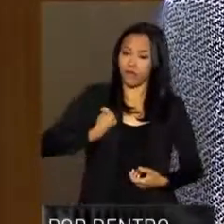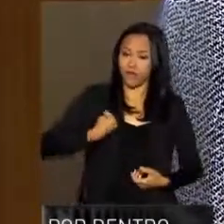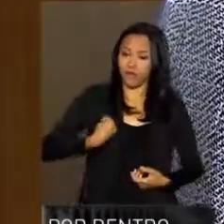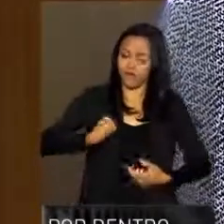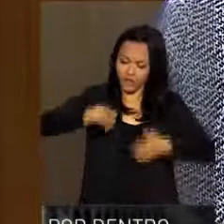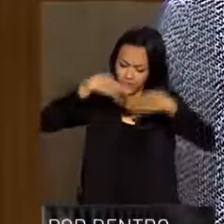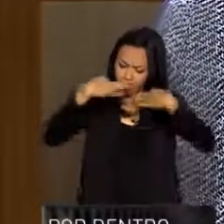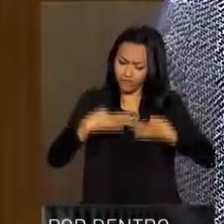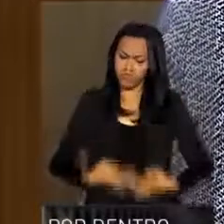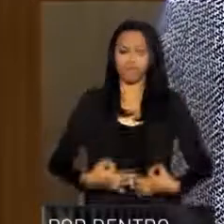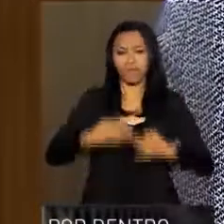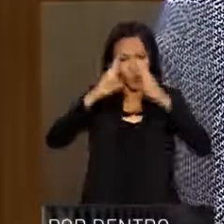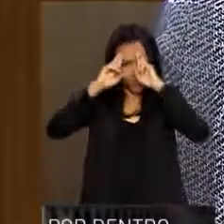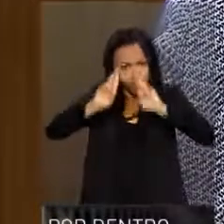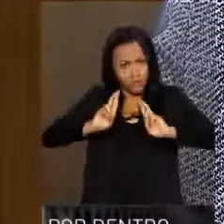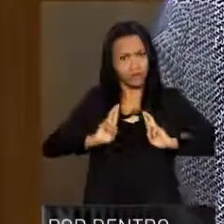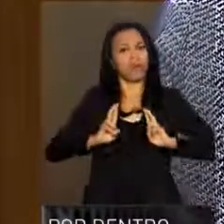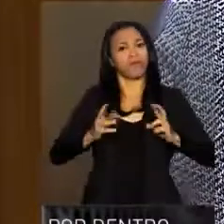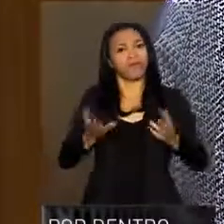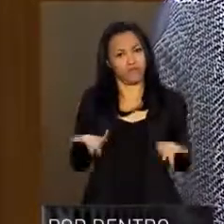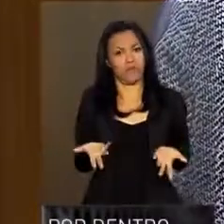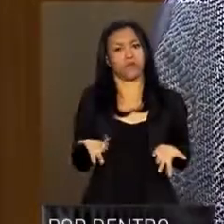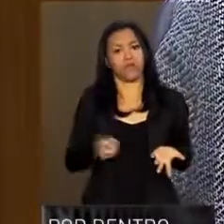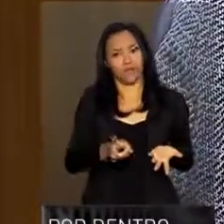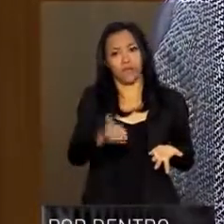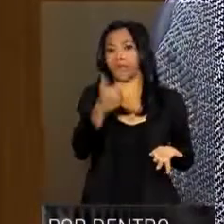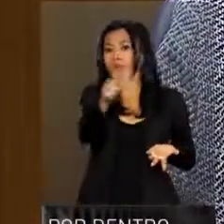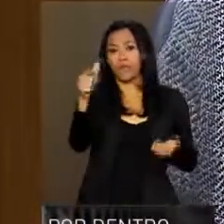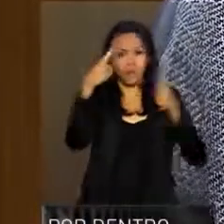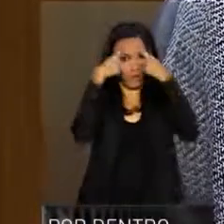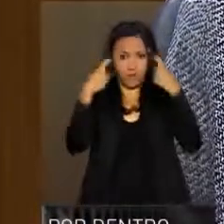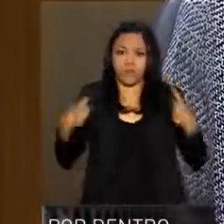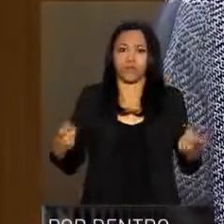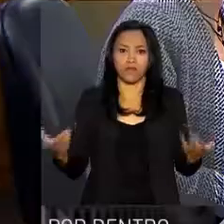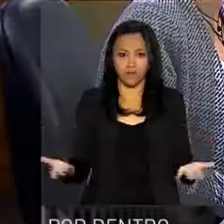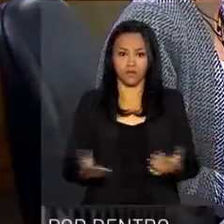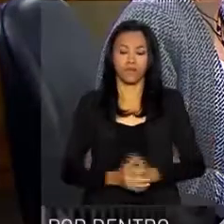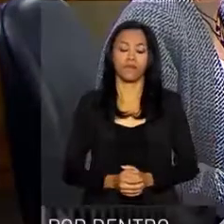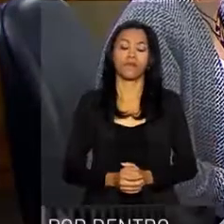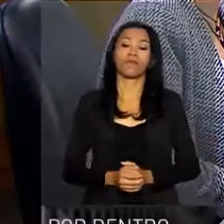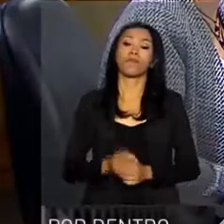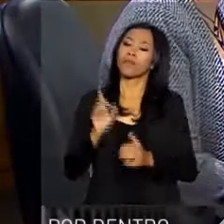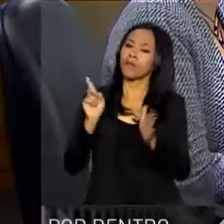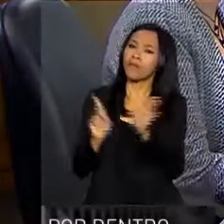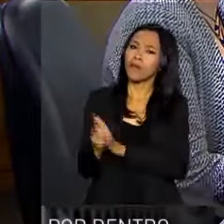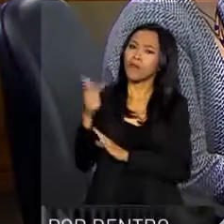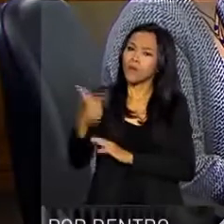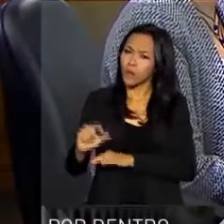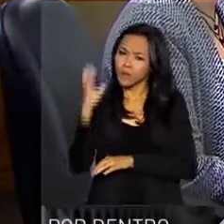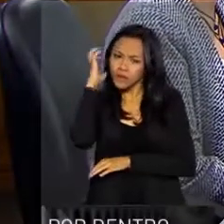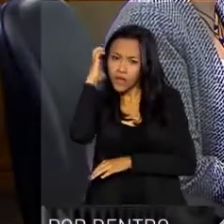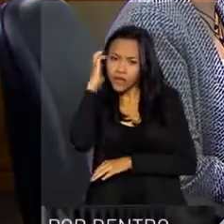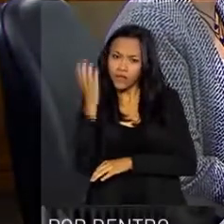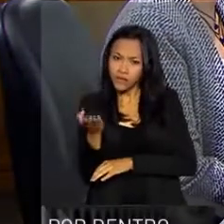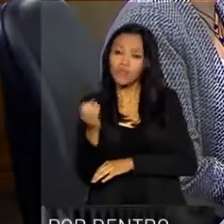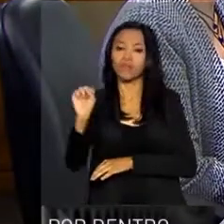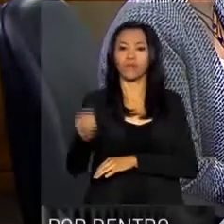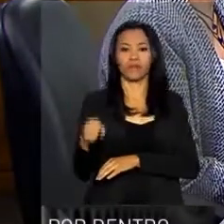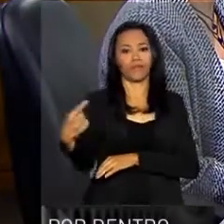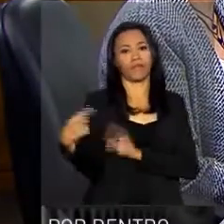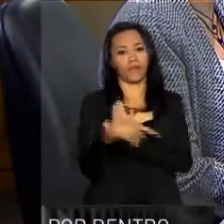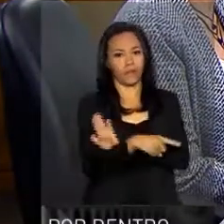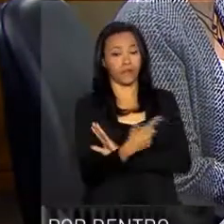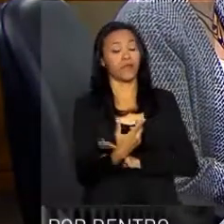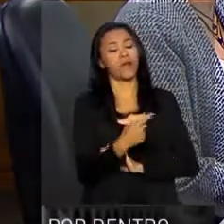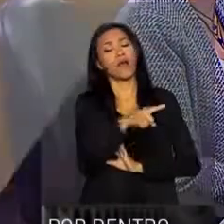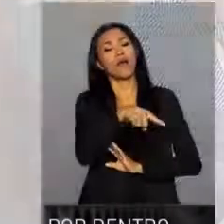e viver com dignidade significa viver sem violência ontem você tem mais uma pergunta para a secretária vamos ver benício